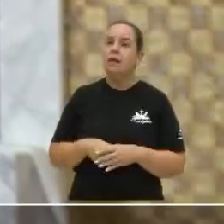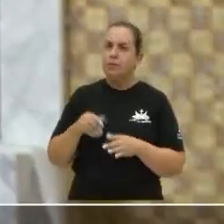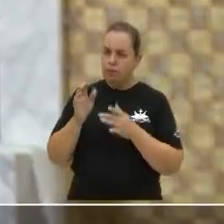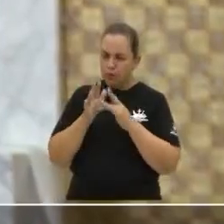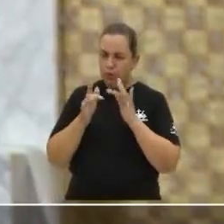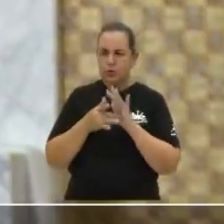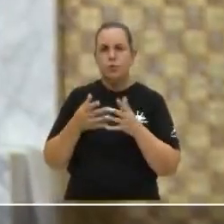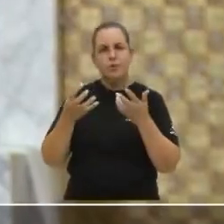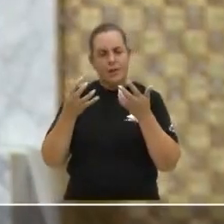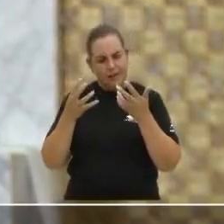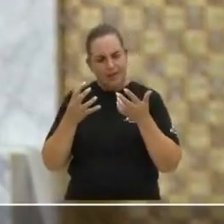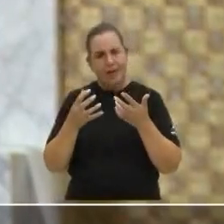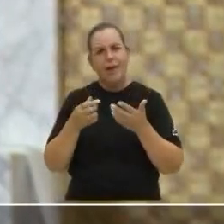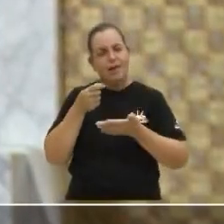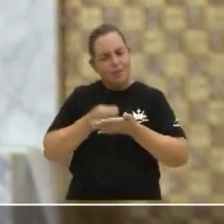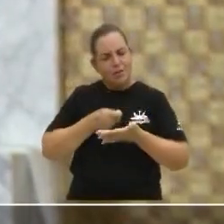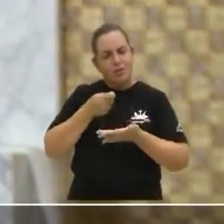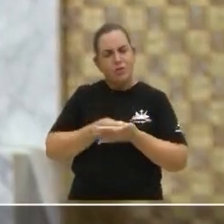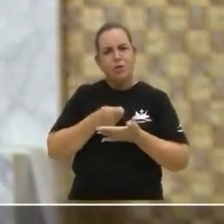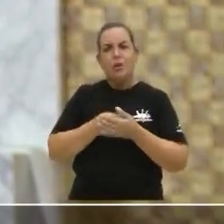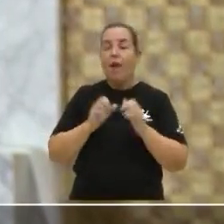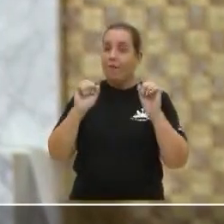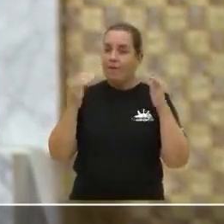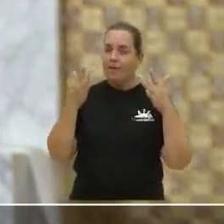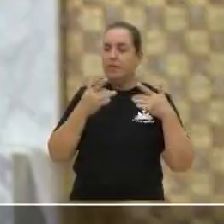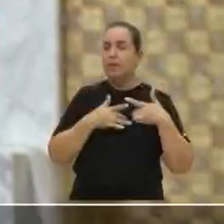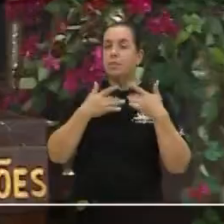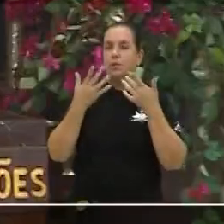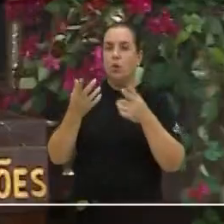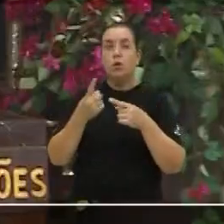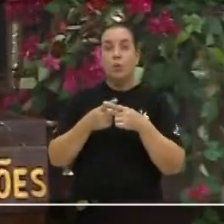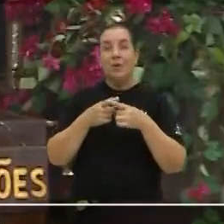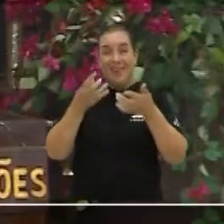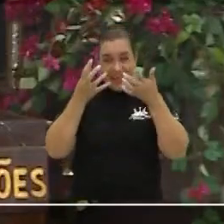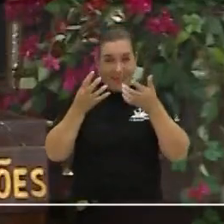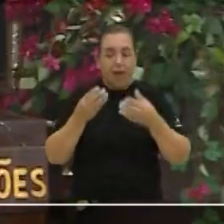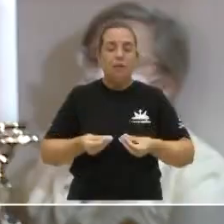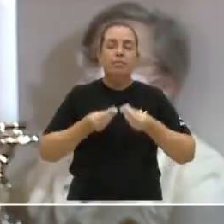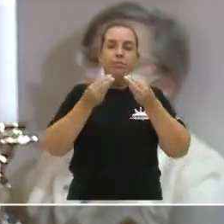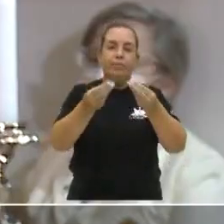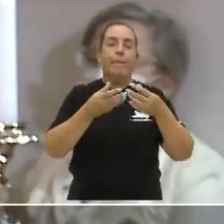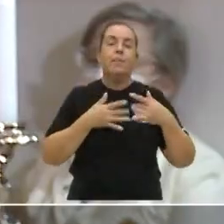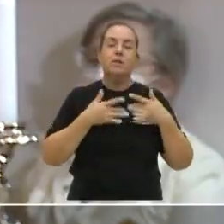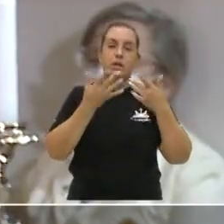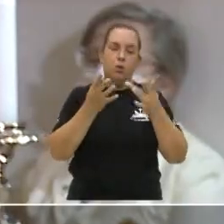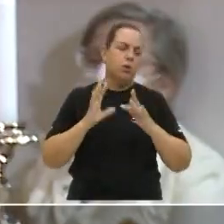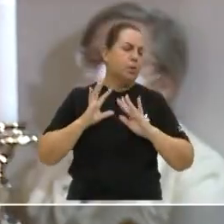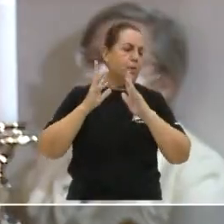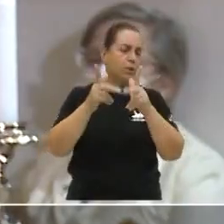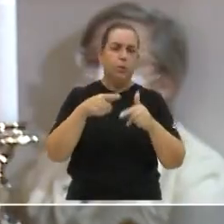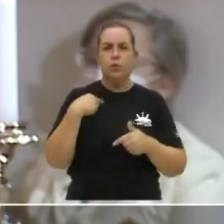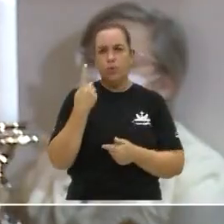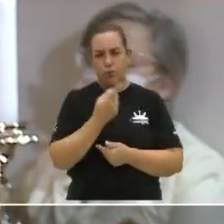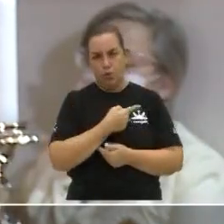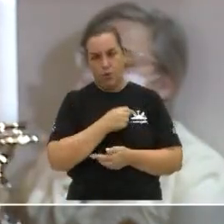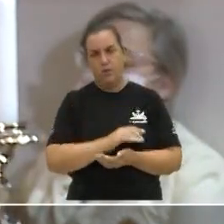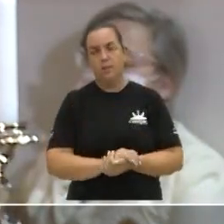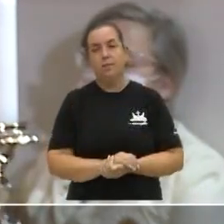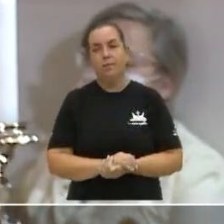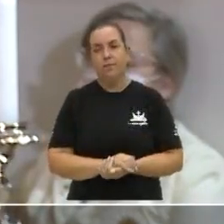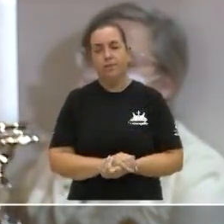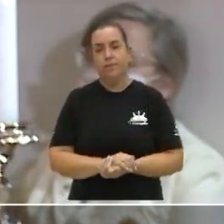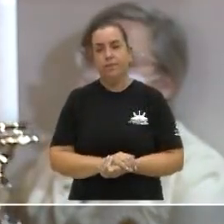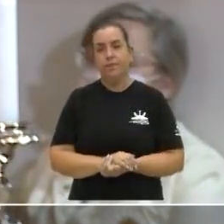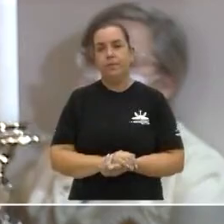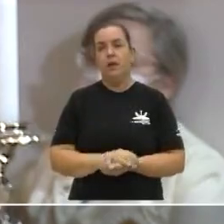nessa festa de misericórdia, da misericórdia. Então hoje, todos nós temos os nossos